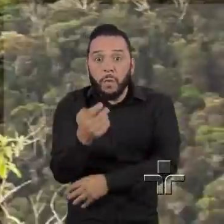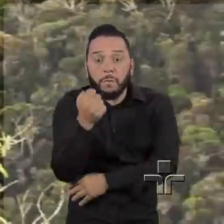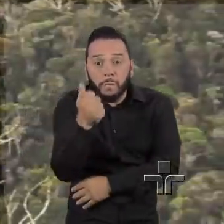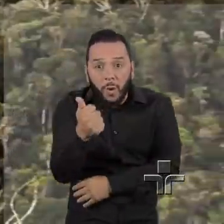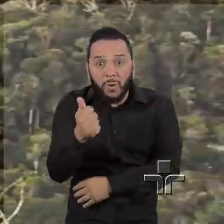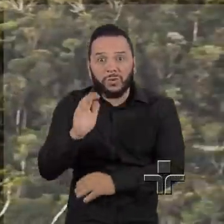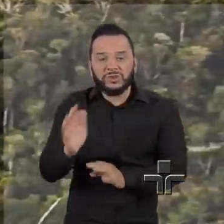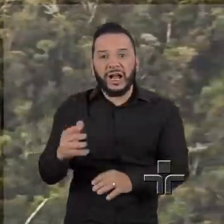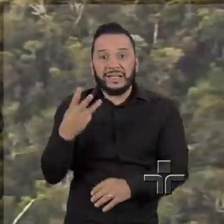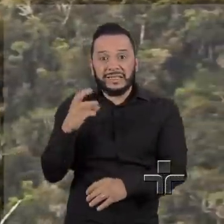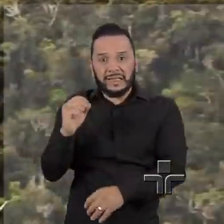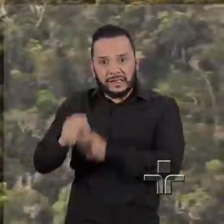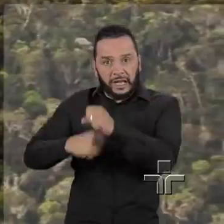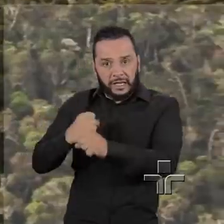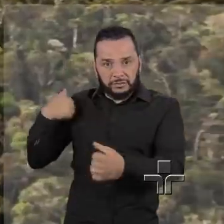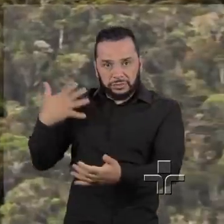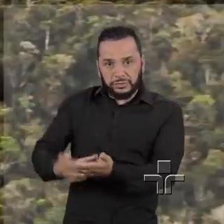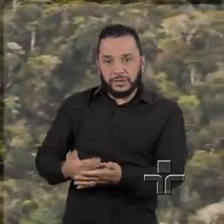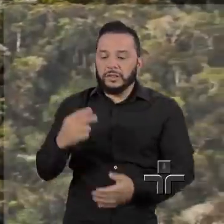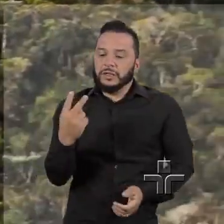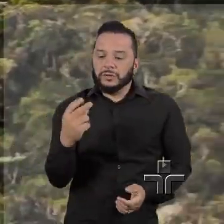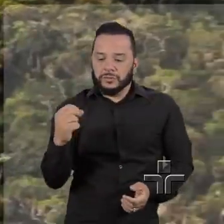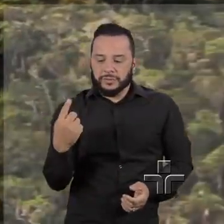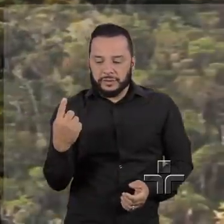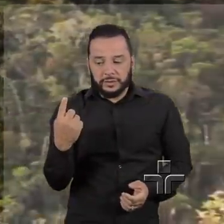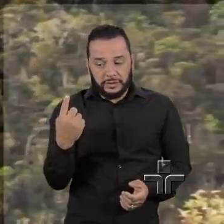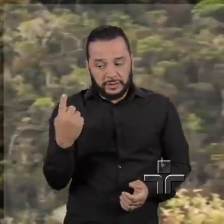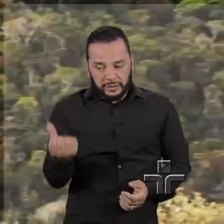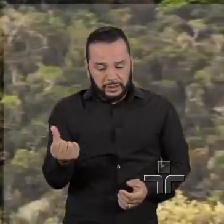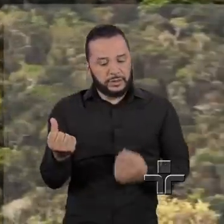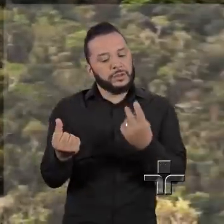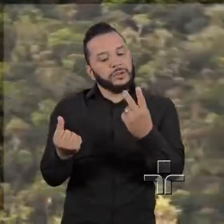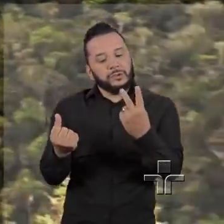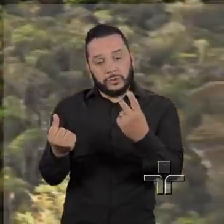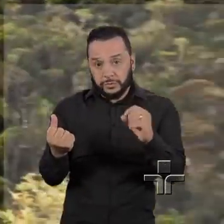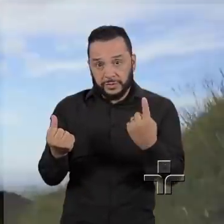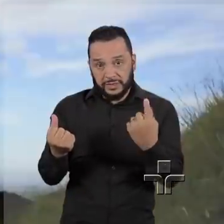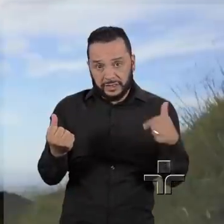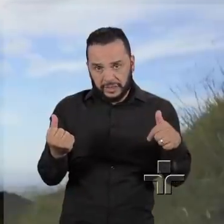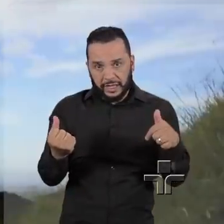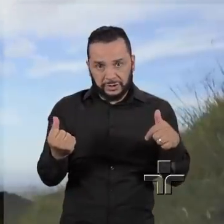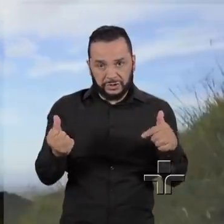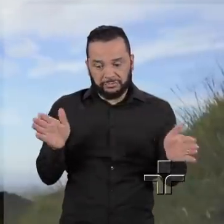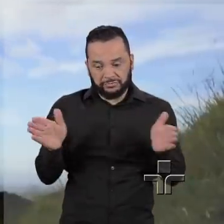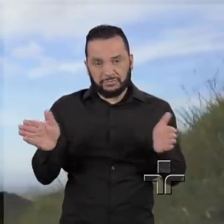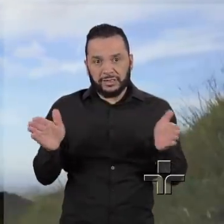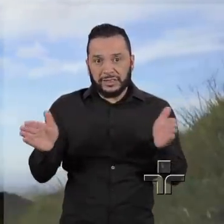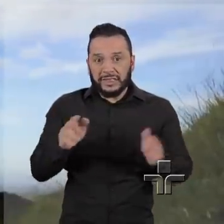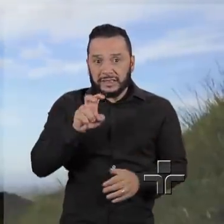décadas. Entre 2016 e 2017, a queda foi de